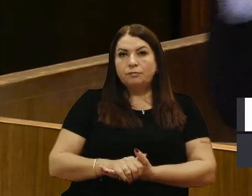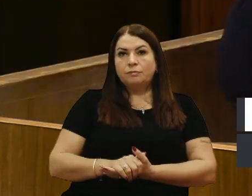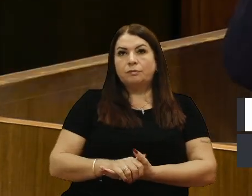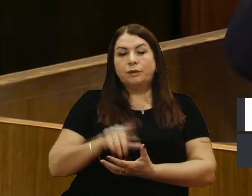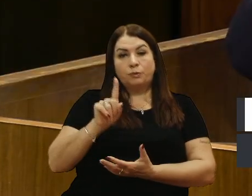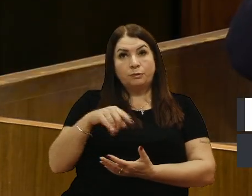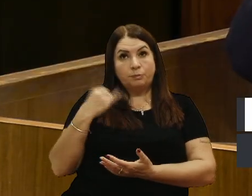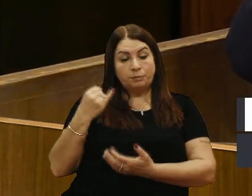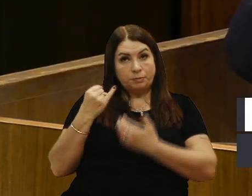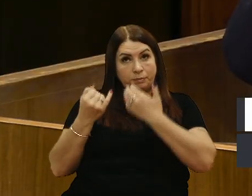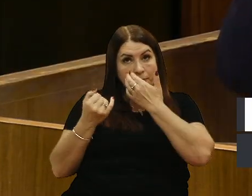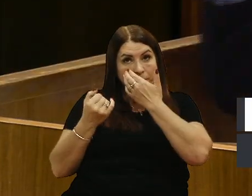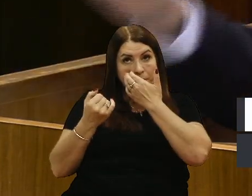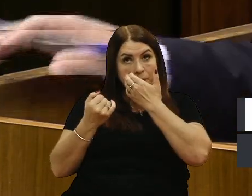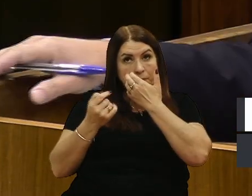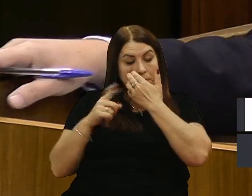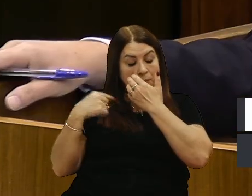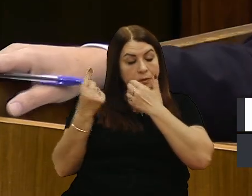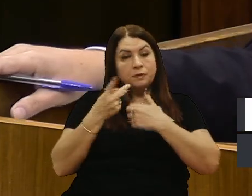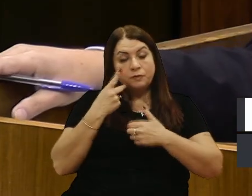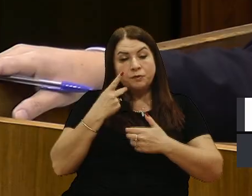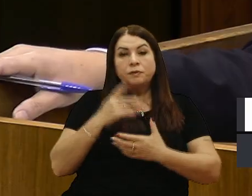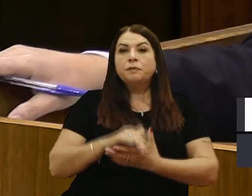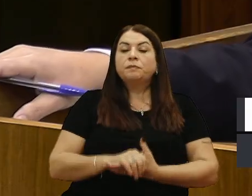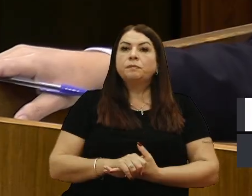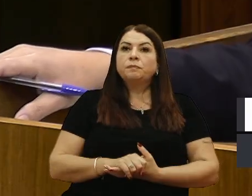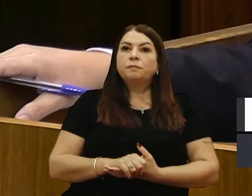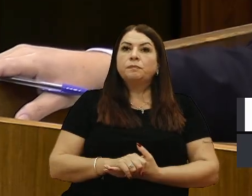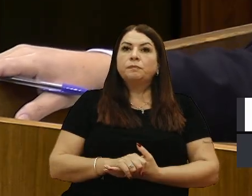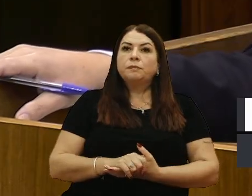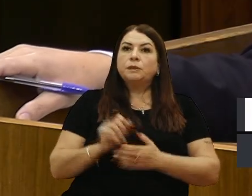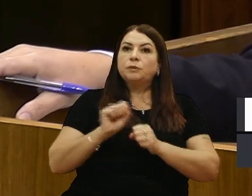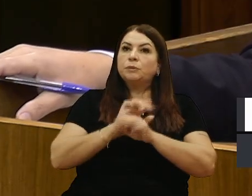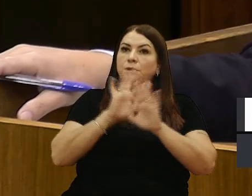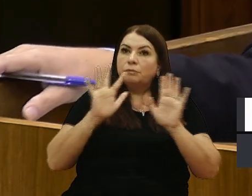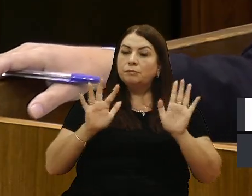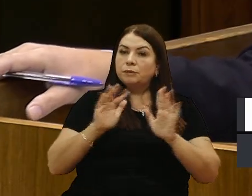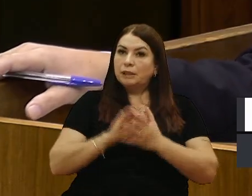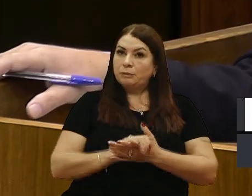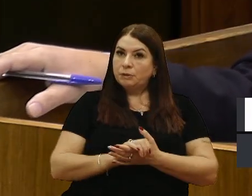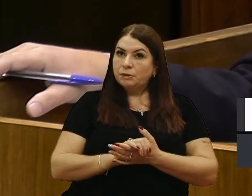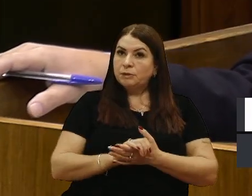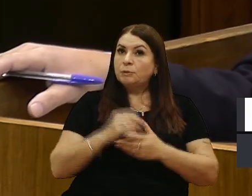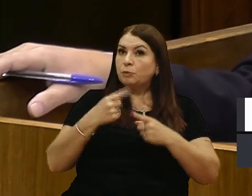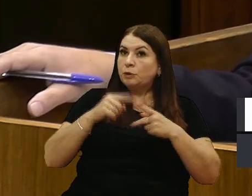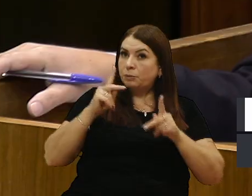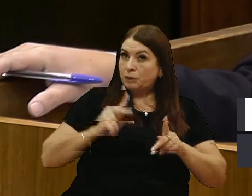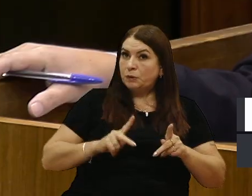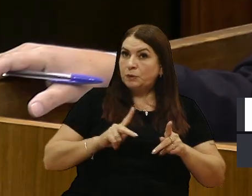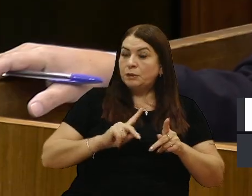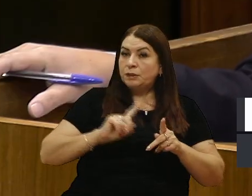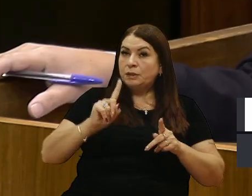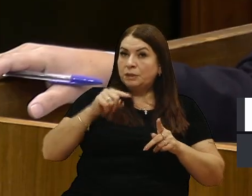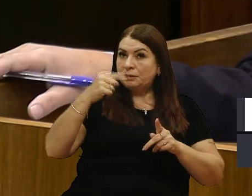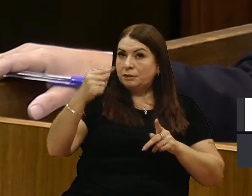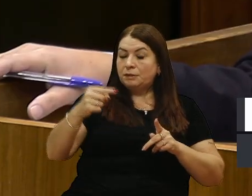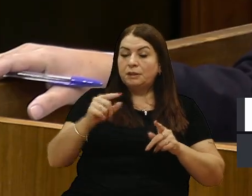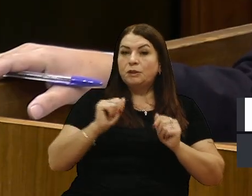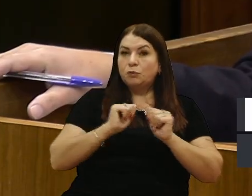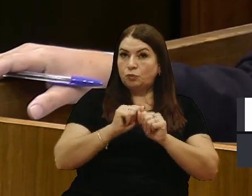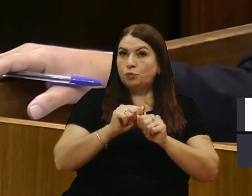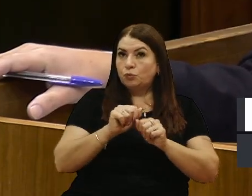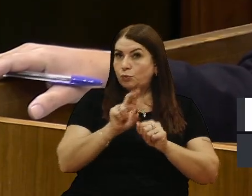é importante que a nossa fala seja uma fala com transparência, porque as pessoas que estão no outro lado e na